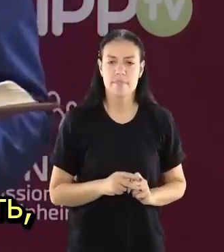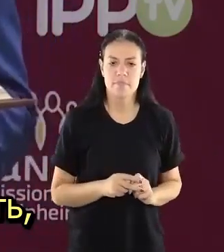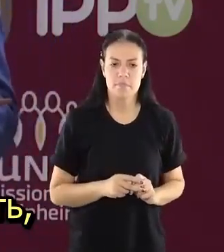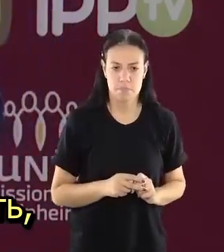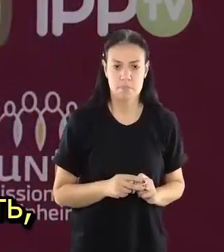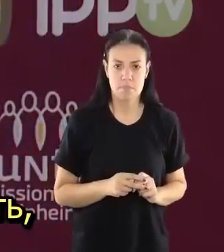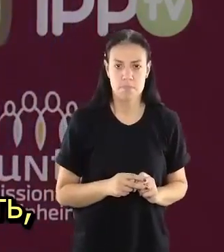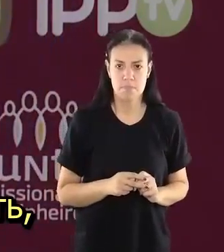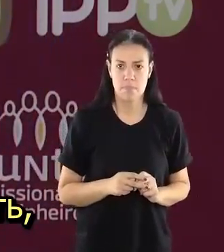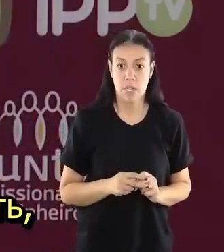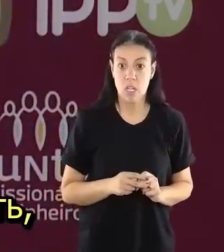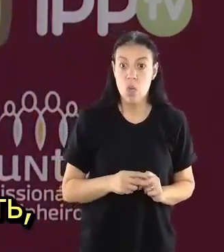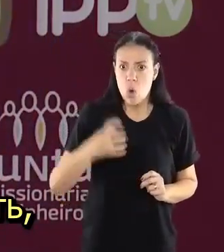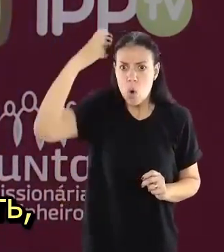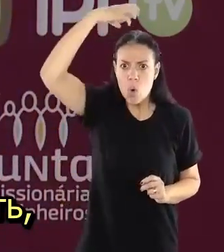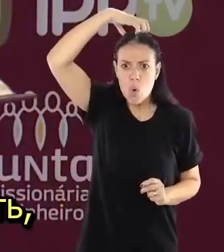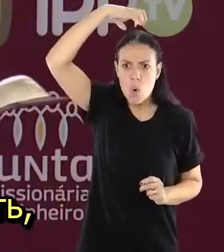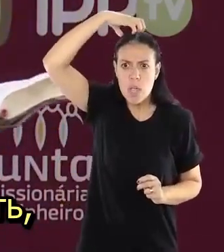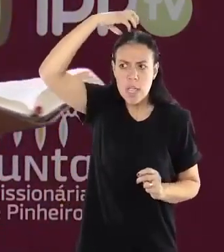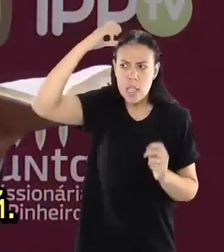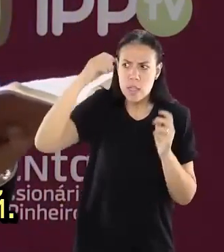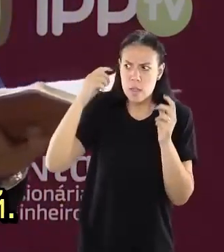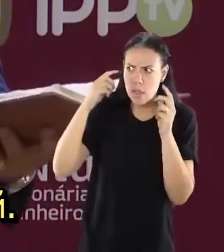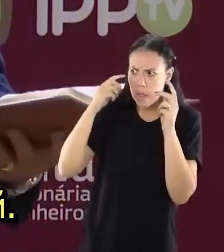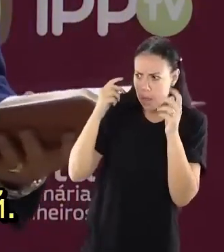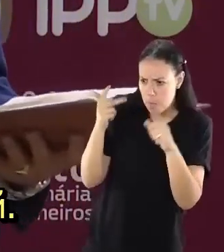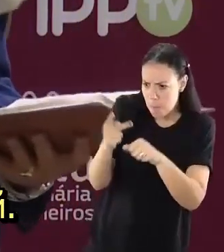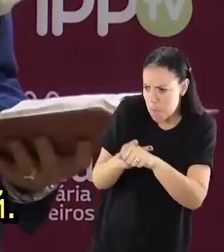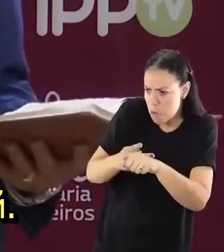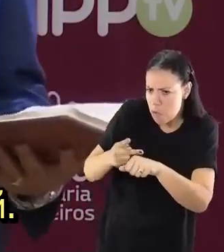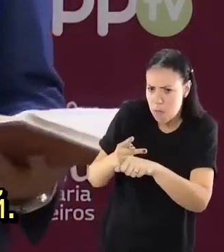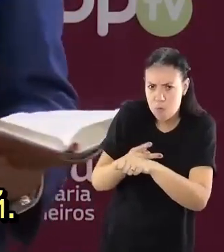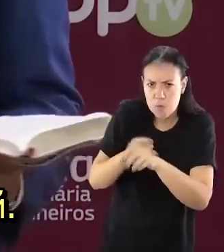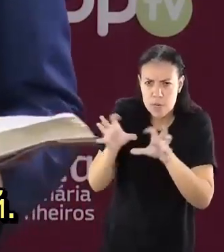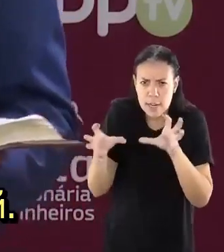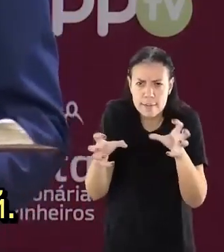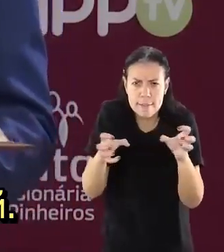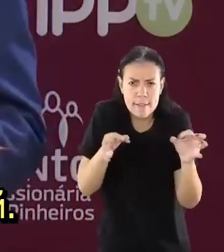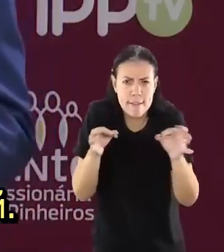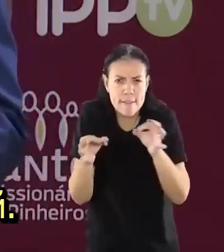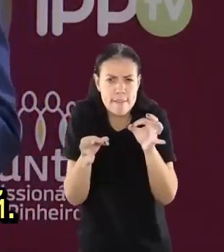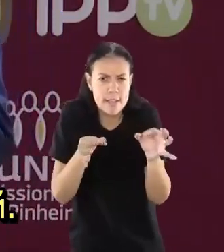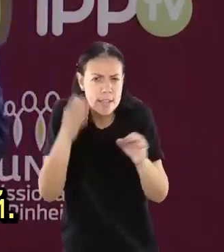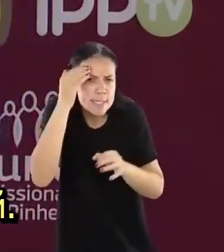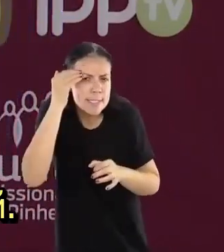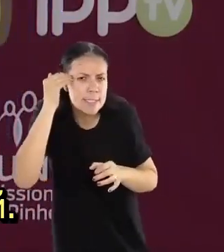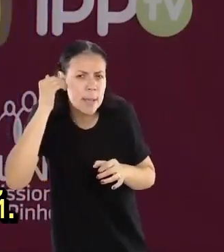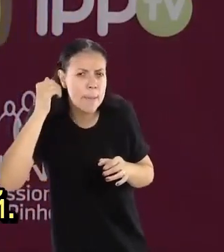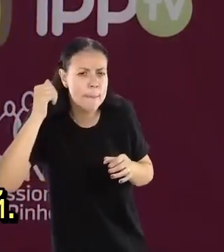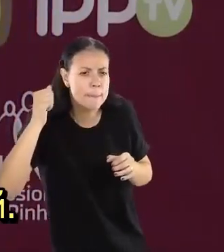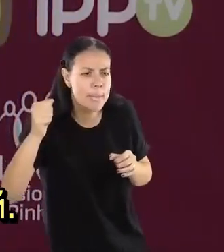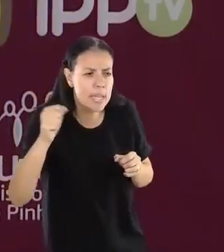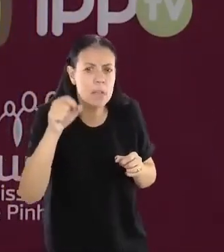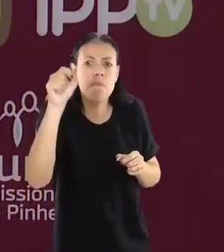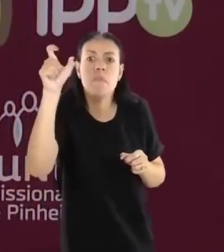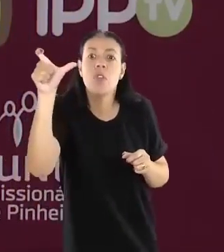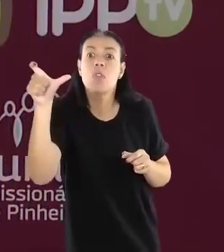Ele, tomado de curiosidade, investiga exatamente onde o Messias, o rei dos judeus, havia de